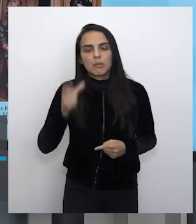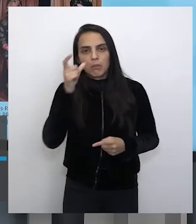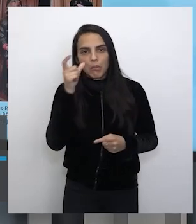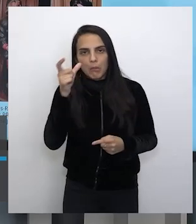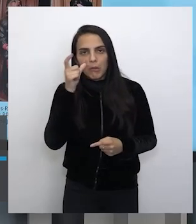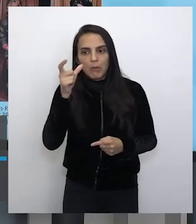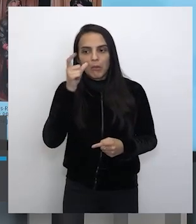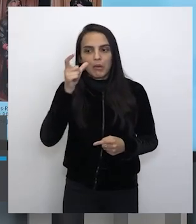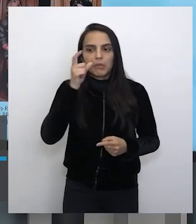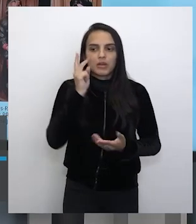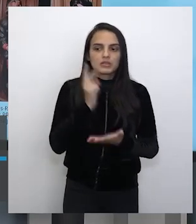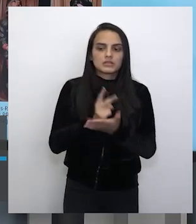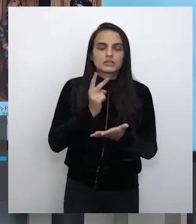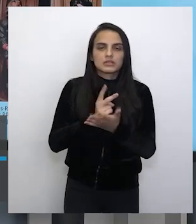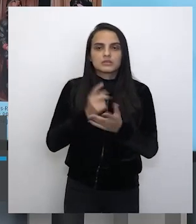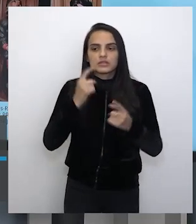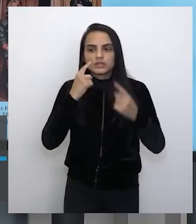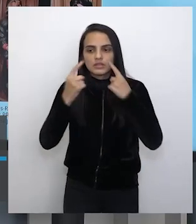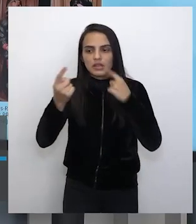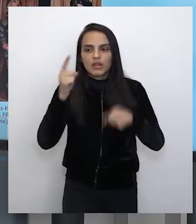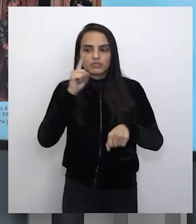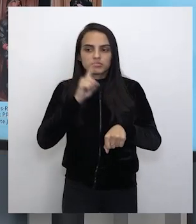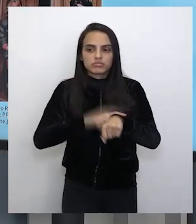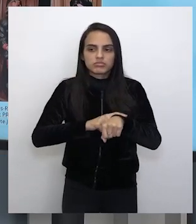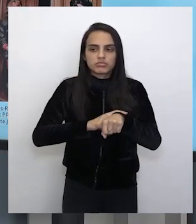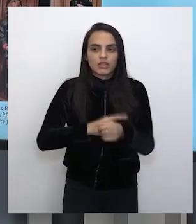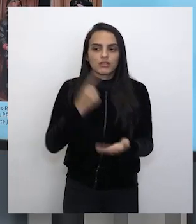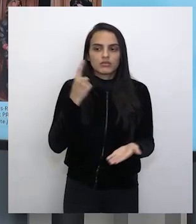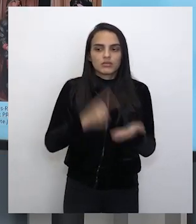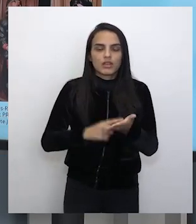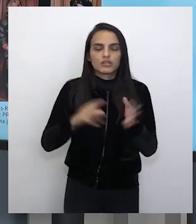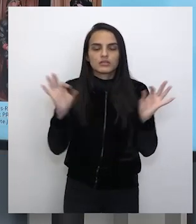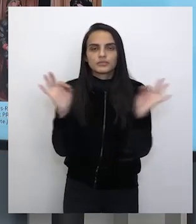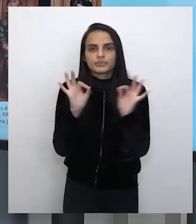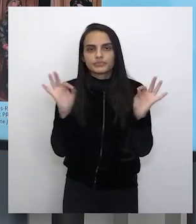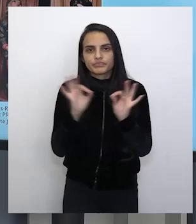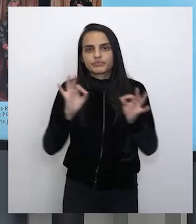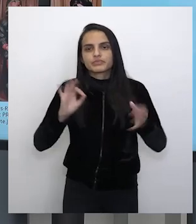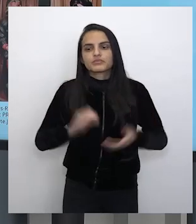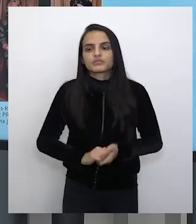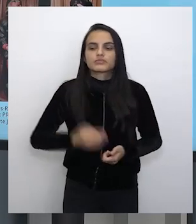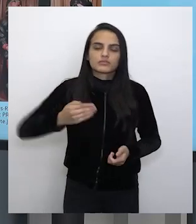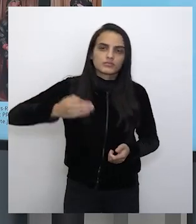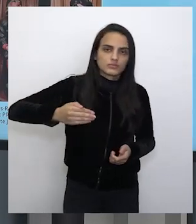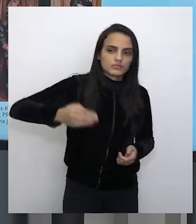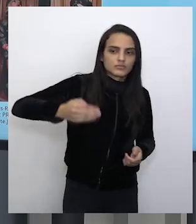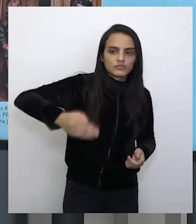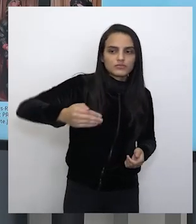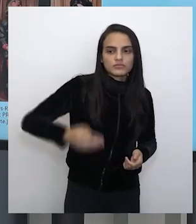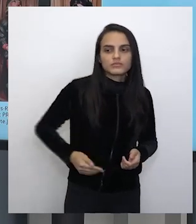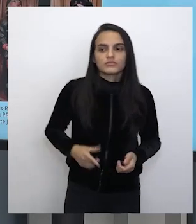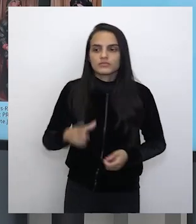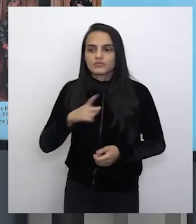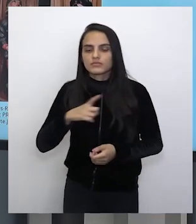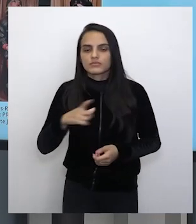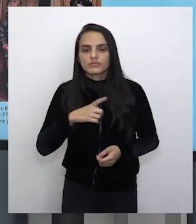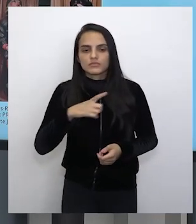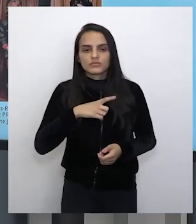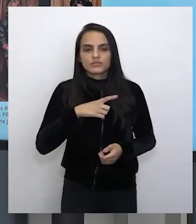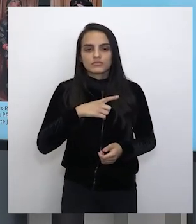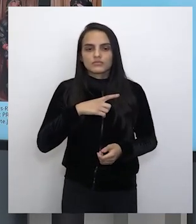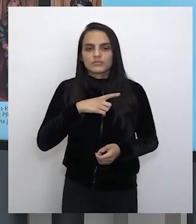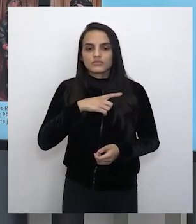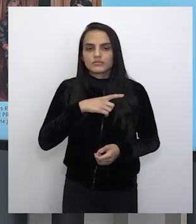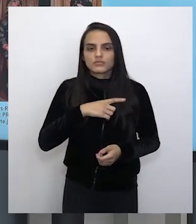sempre diálogos improvisados e, com o passar do tempo, né, alguns látice, que são aqueles diálogos que a gente diz que são diálogos